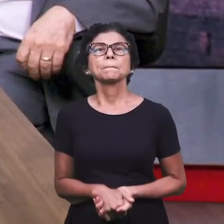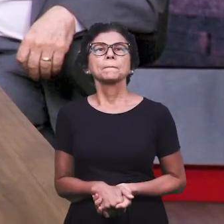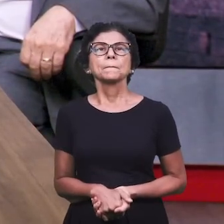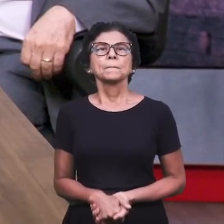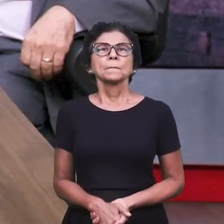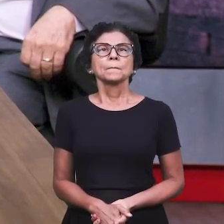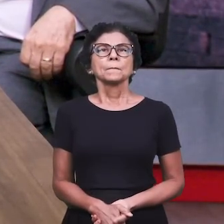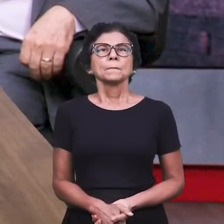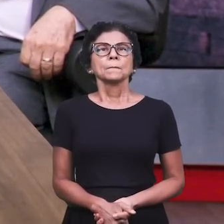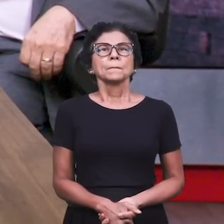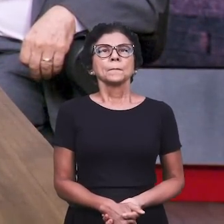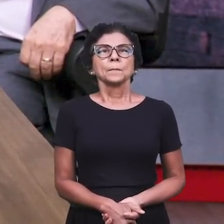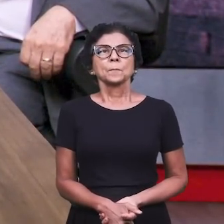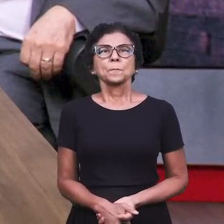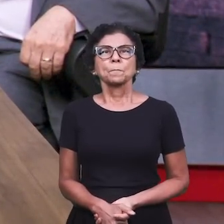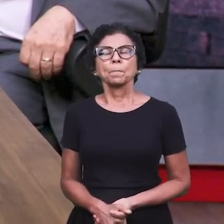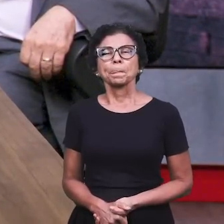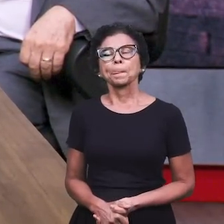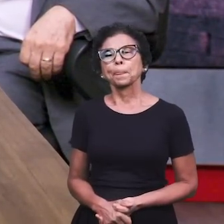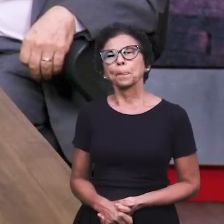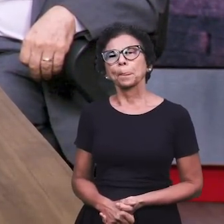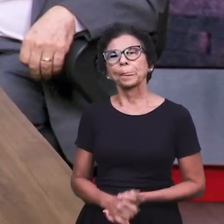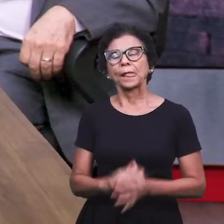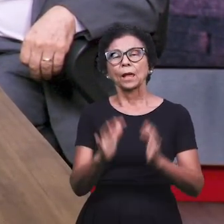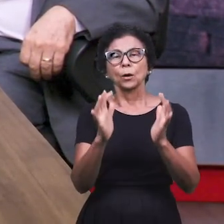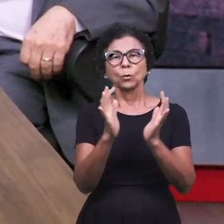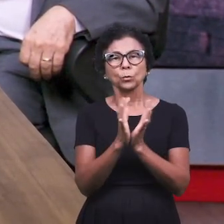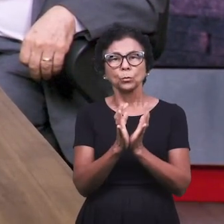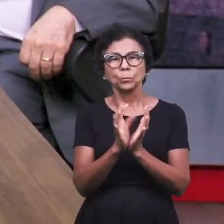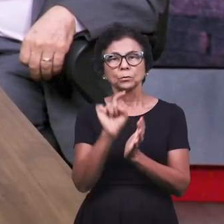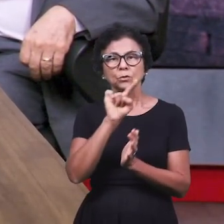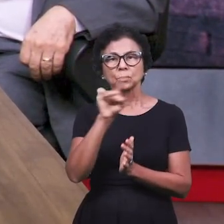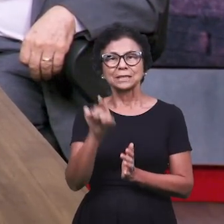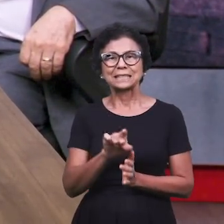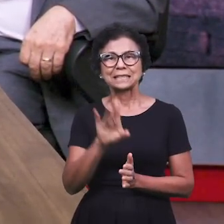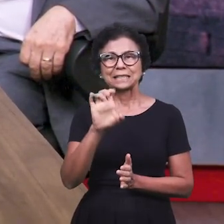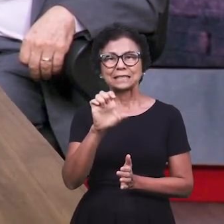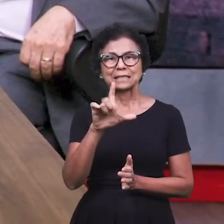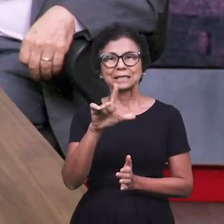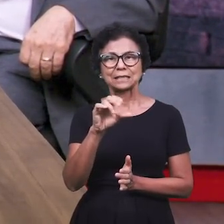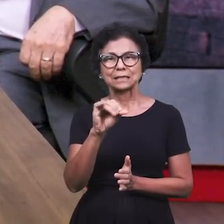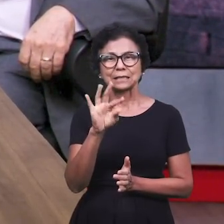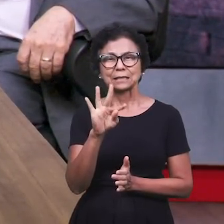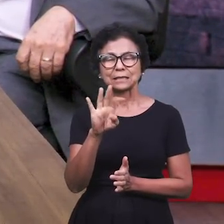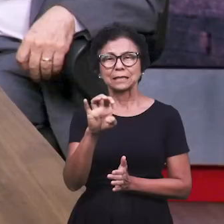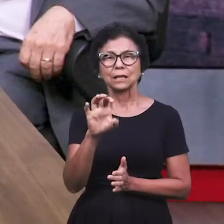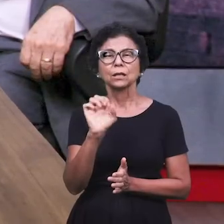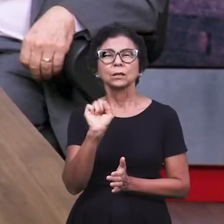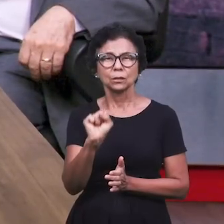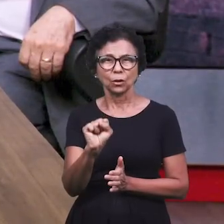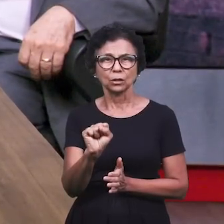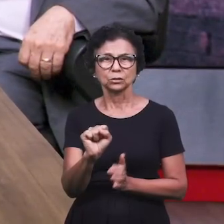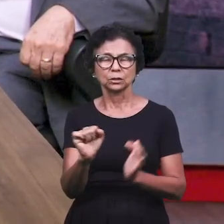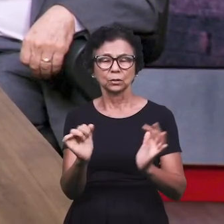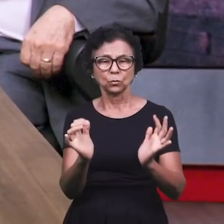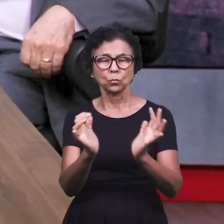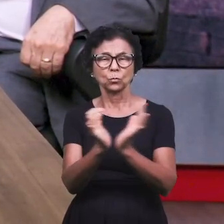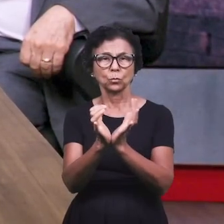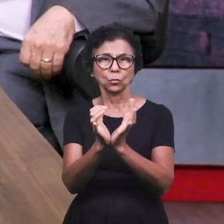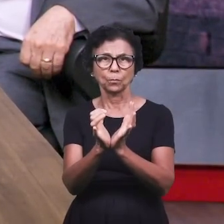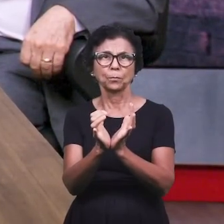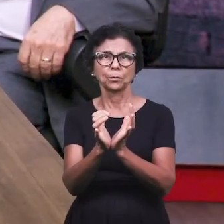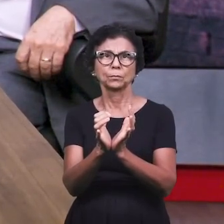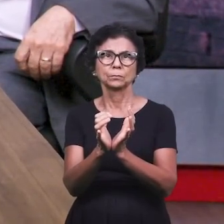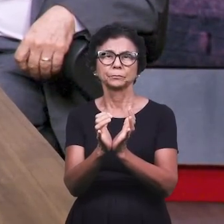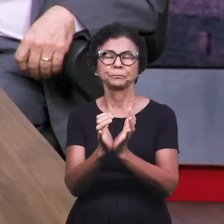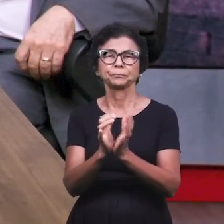até comentei agora há pouco, né, que os Zelotes eram um grupo, né, um partido, digamos assim, não no sentido de uma agremiação